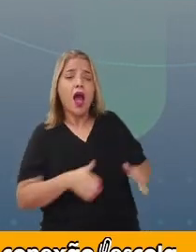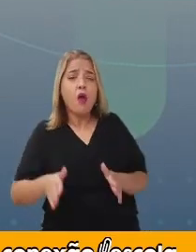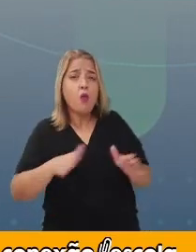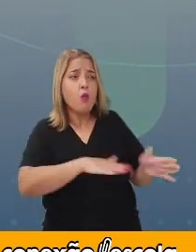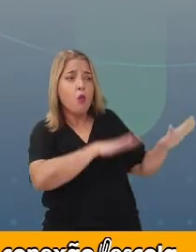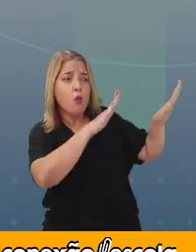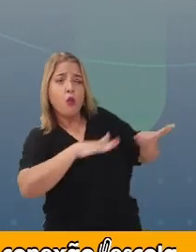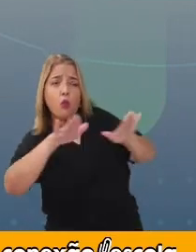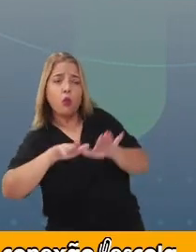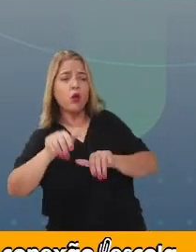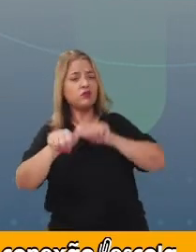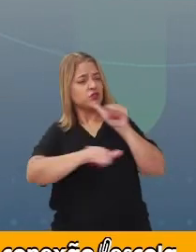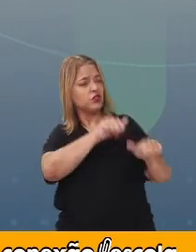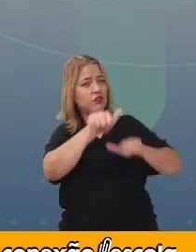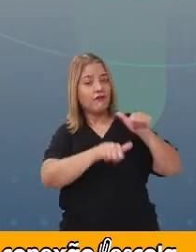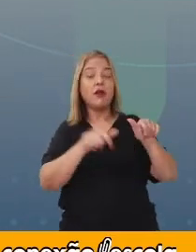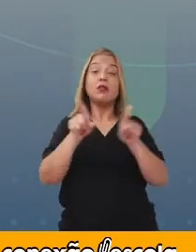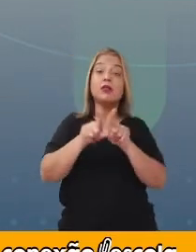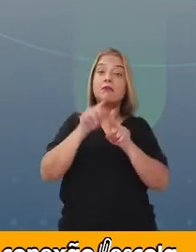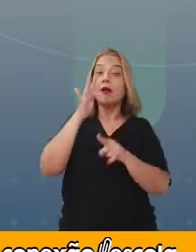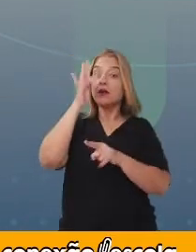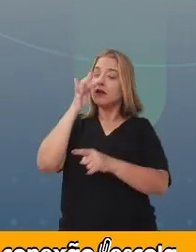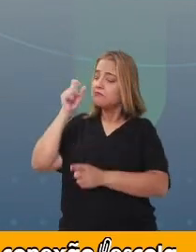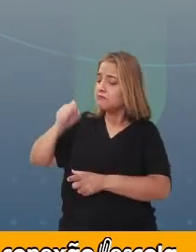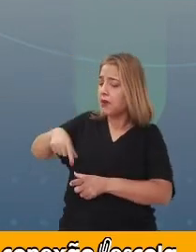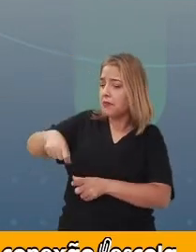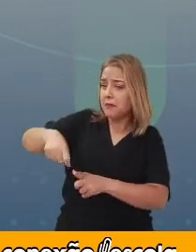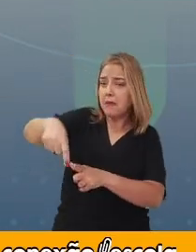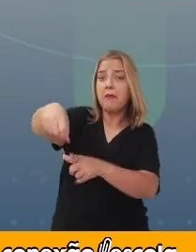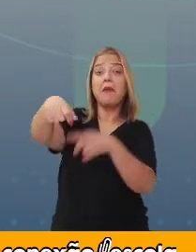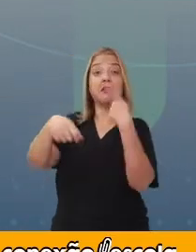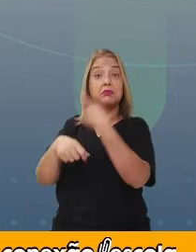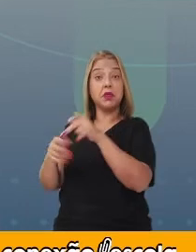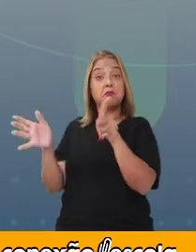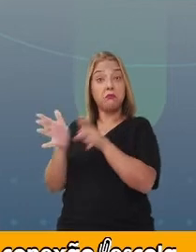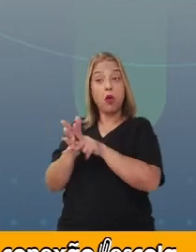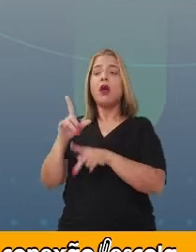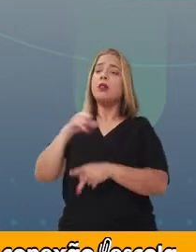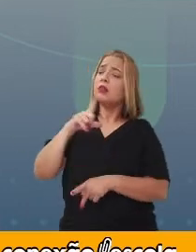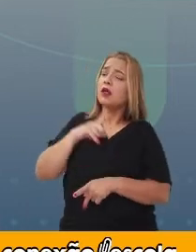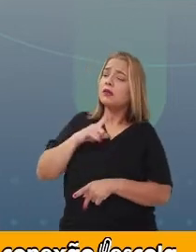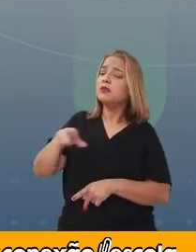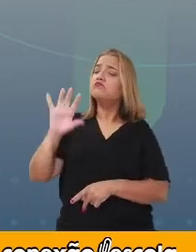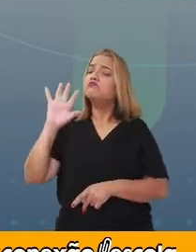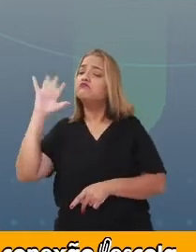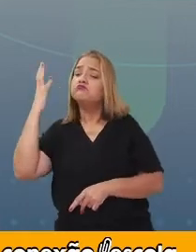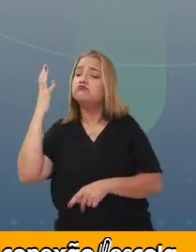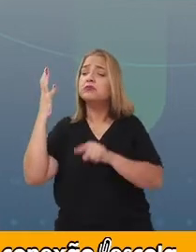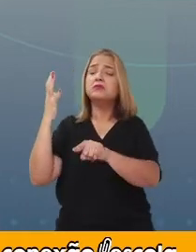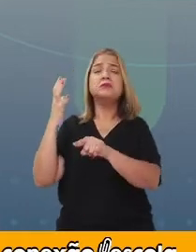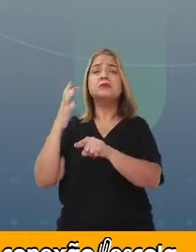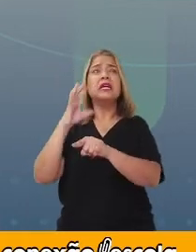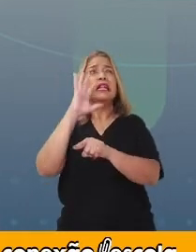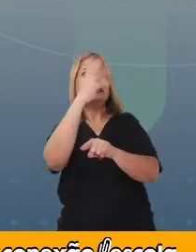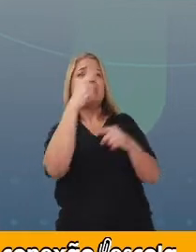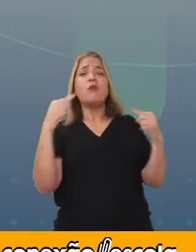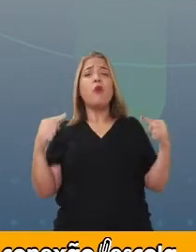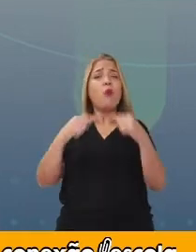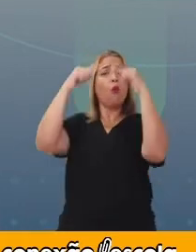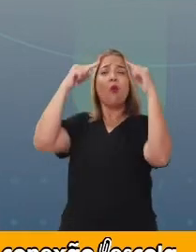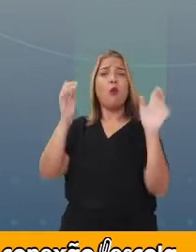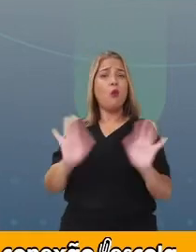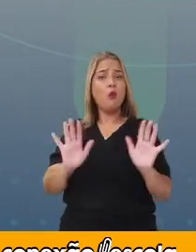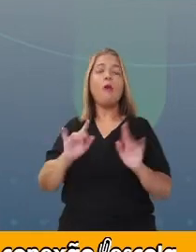mudavam, que a plantação que ele plantava também não tinha o efeito esperado. E aí ele